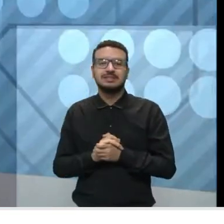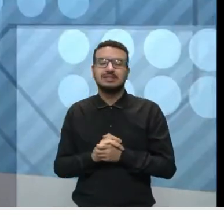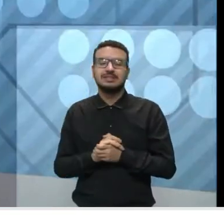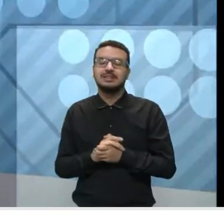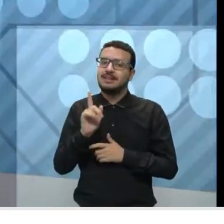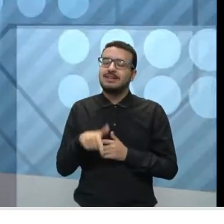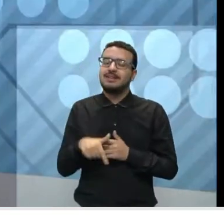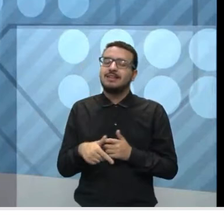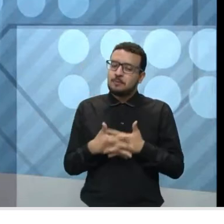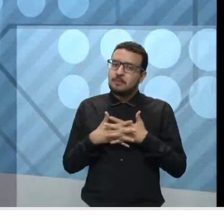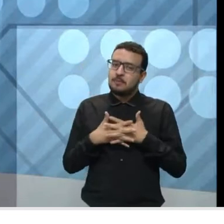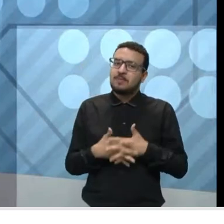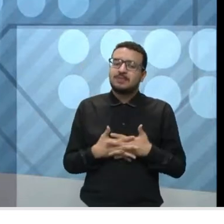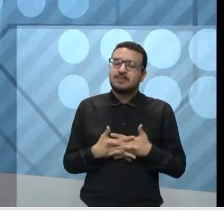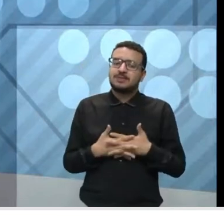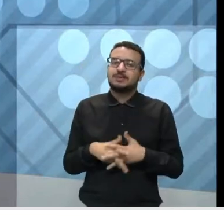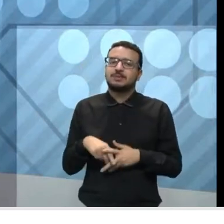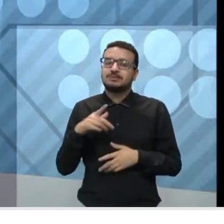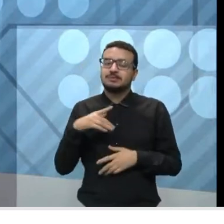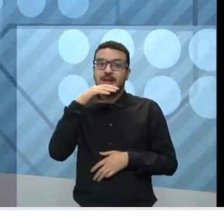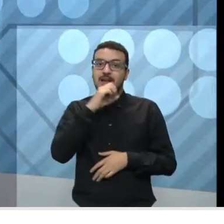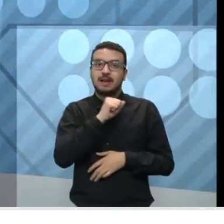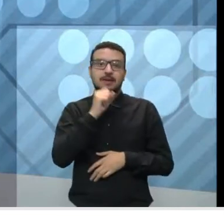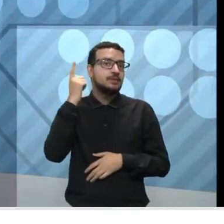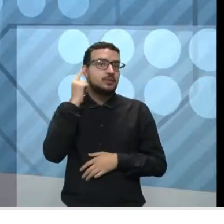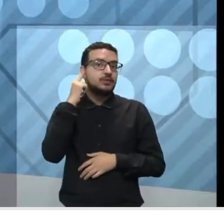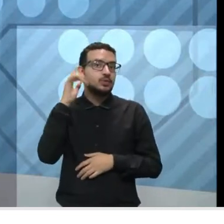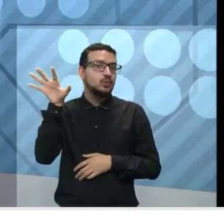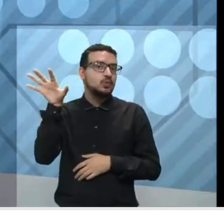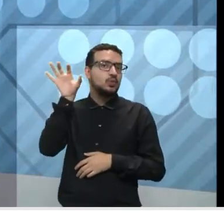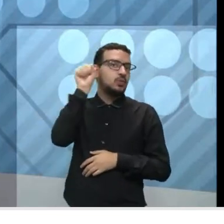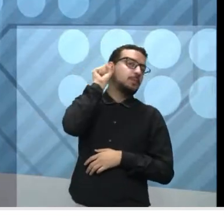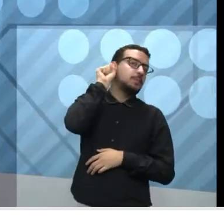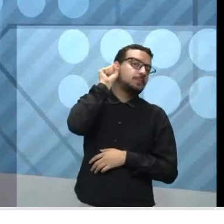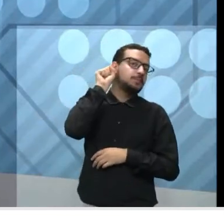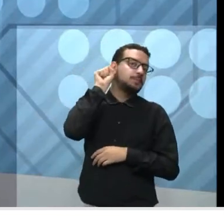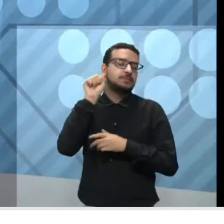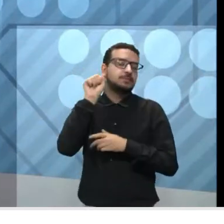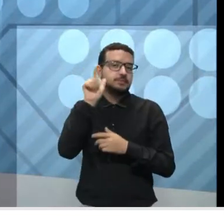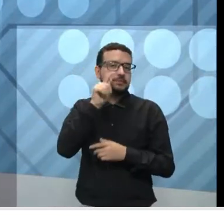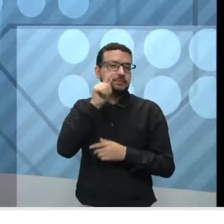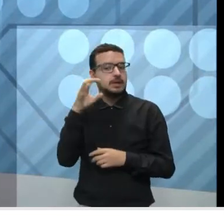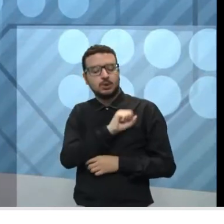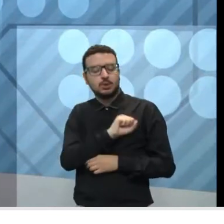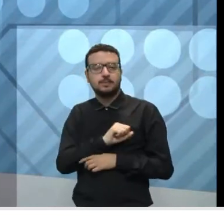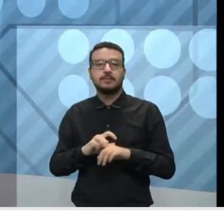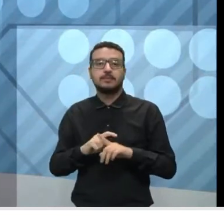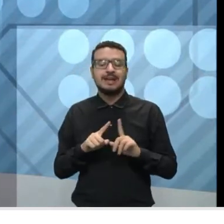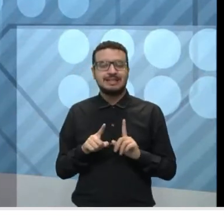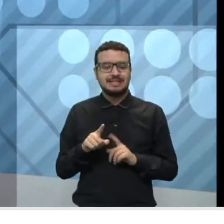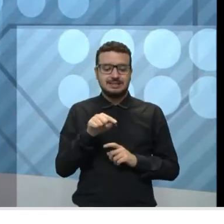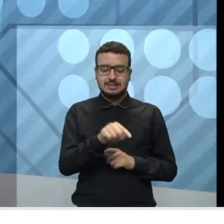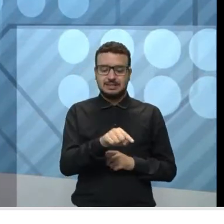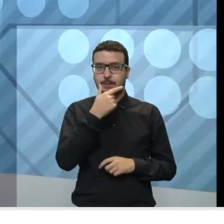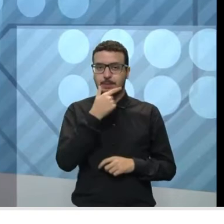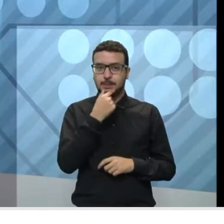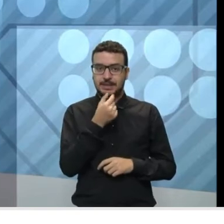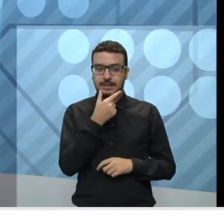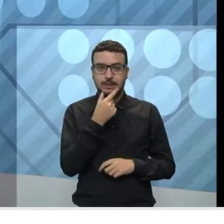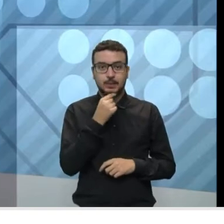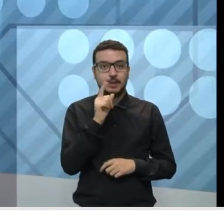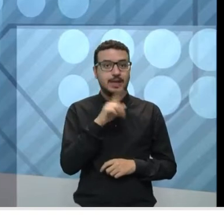nosso ouvido, tá? João Pedro, a perda dele é neurosensorial, então é na região da cóclea. O que isso